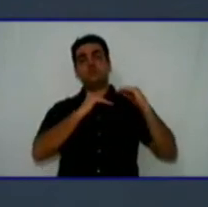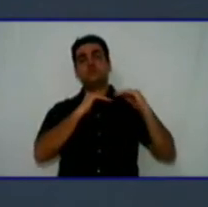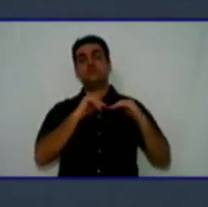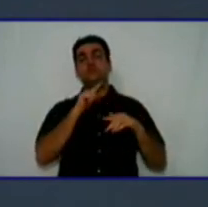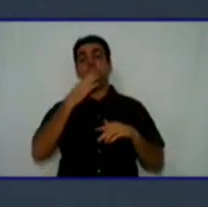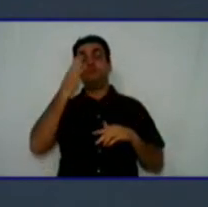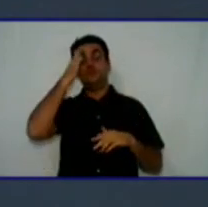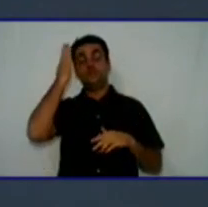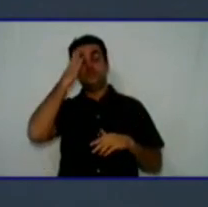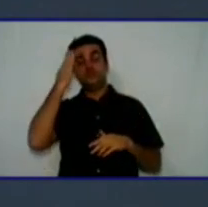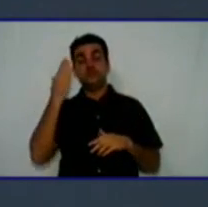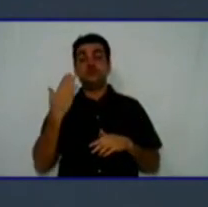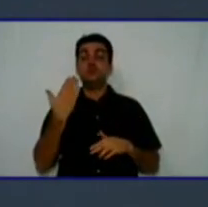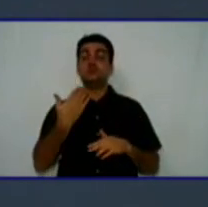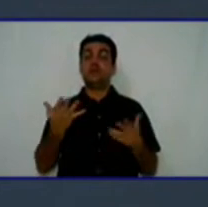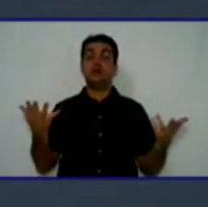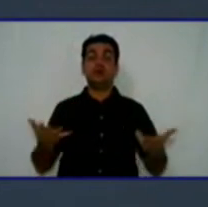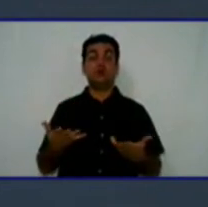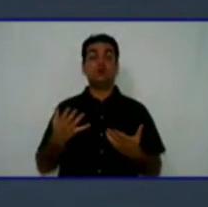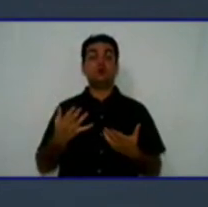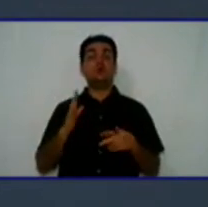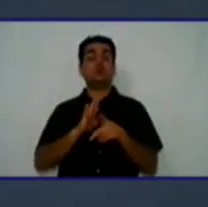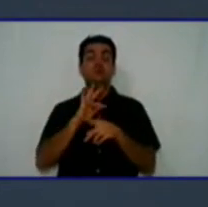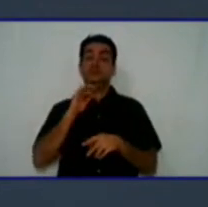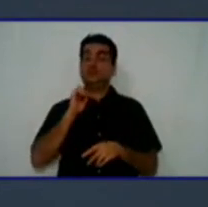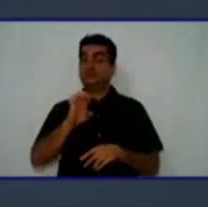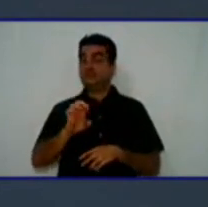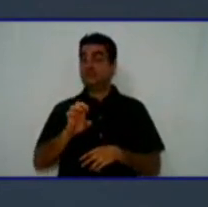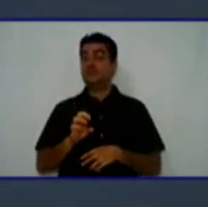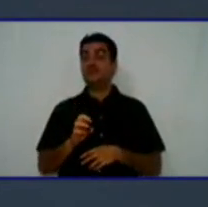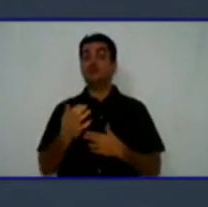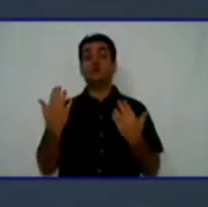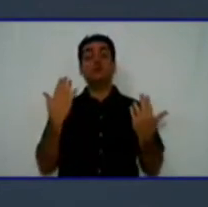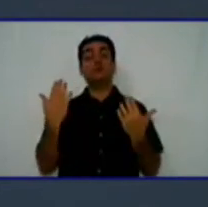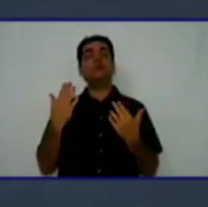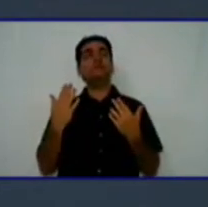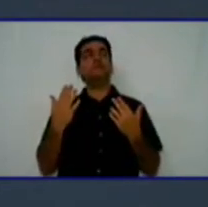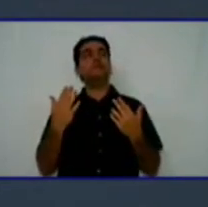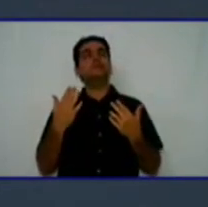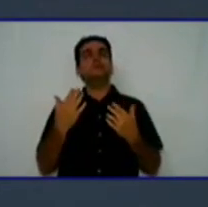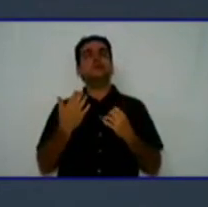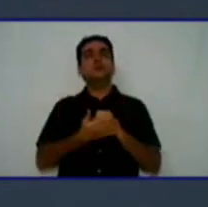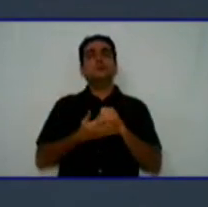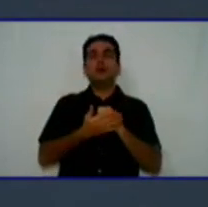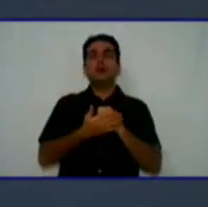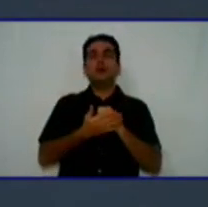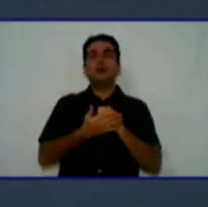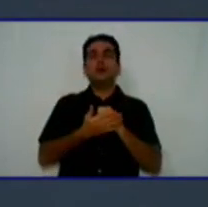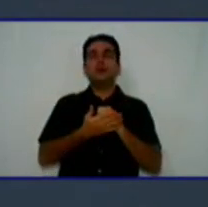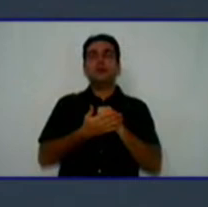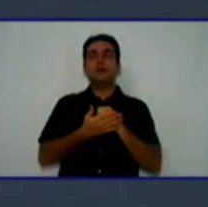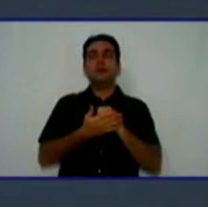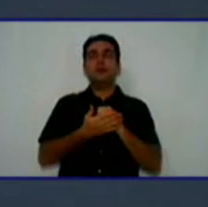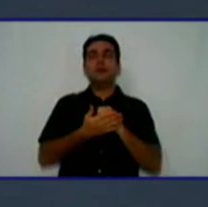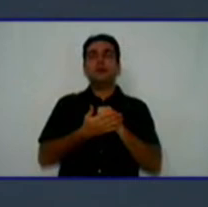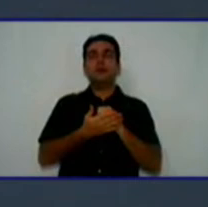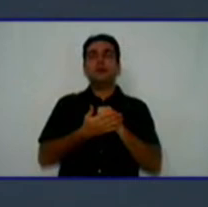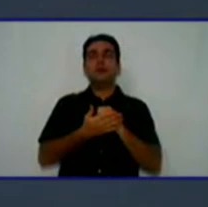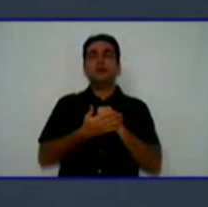entendimento desta Corte Superior à luz do que se assentou no recurso especial